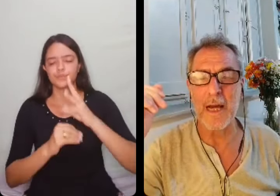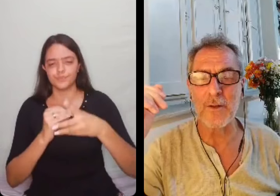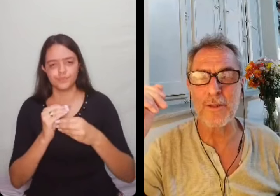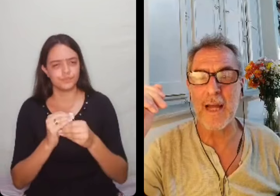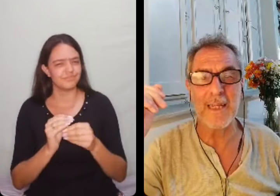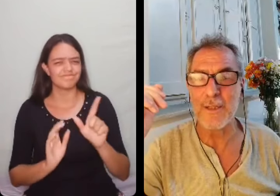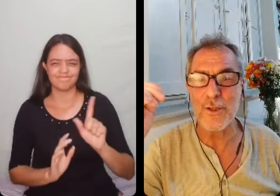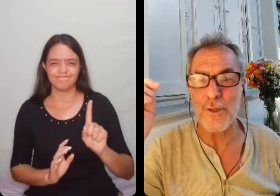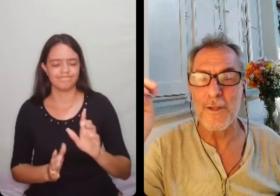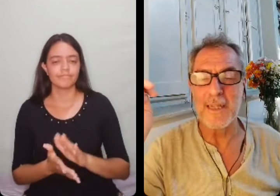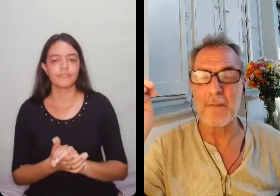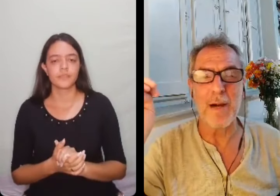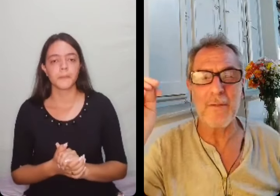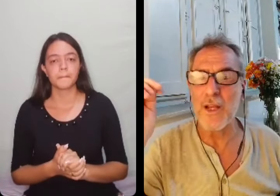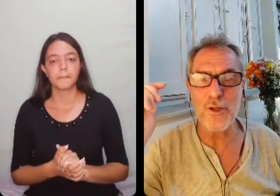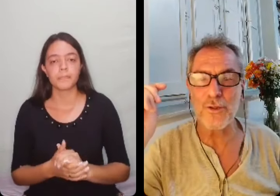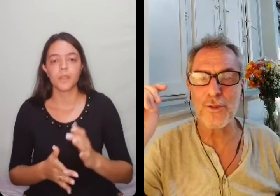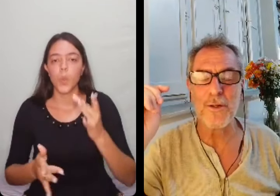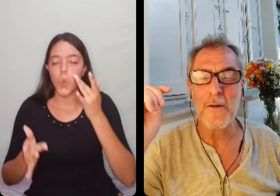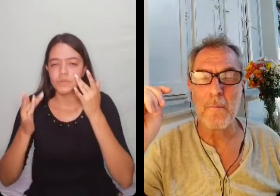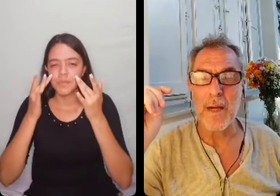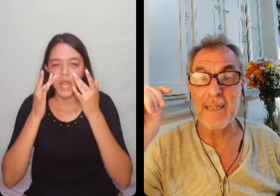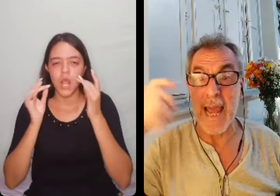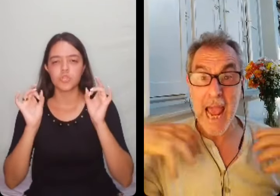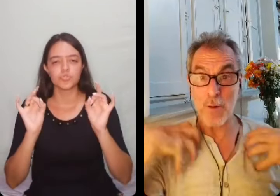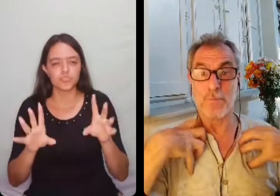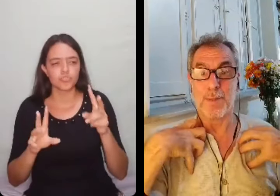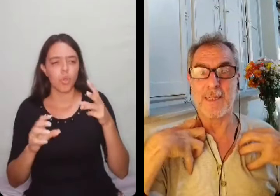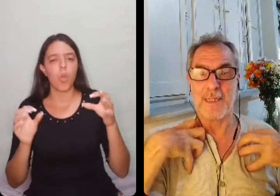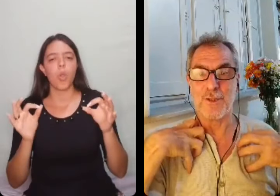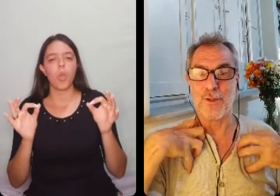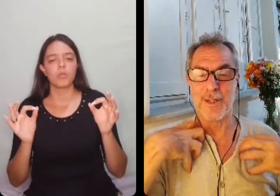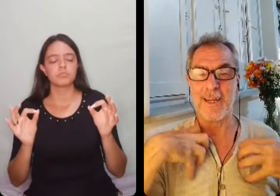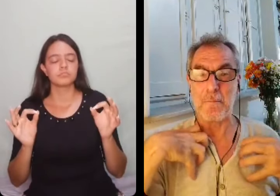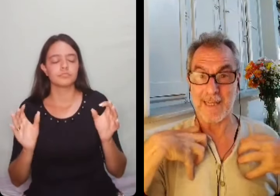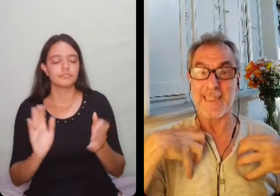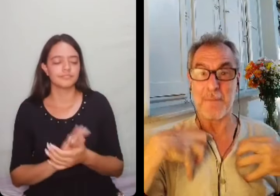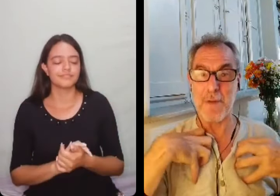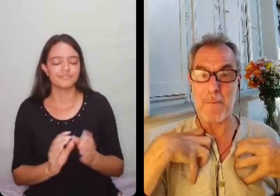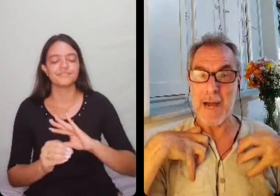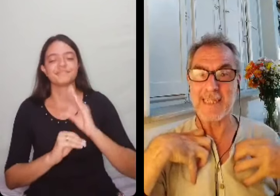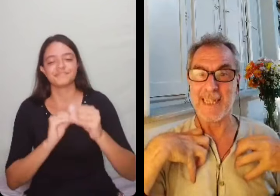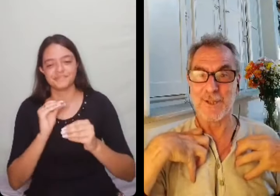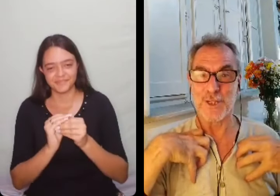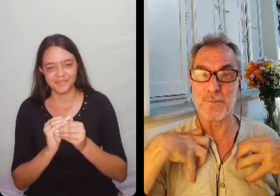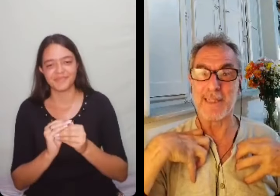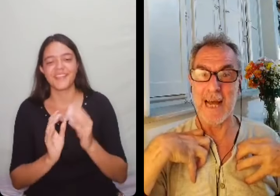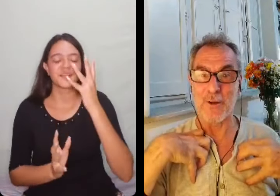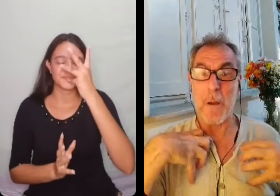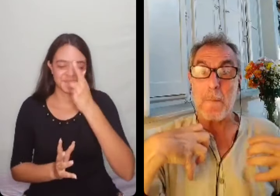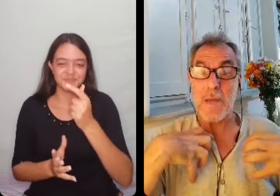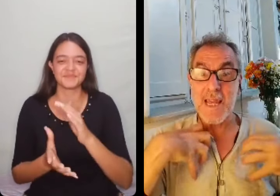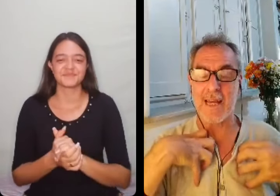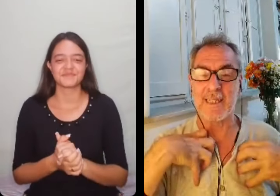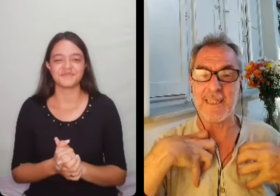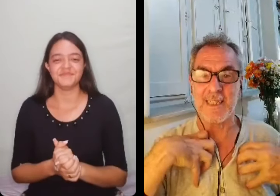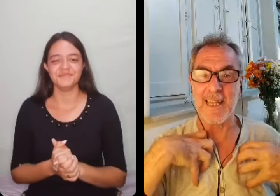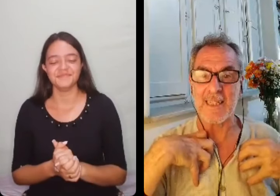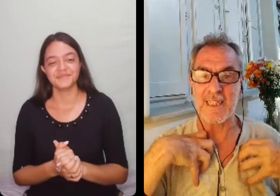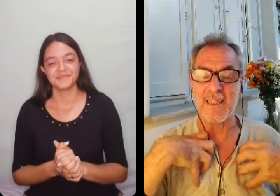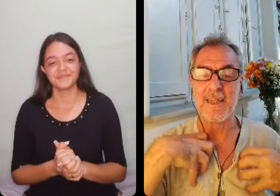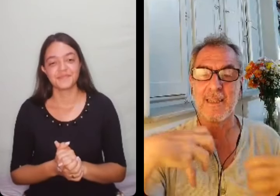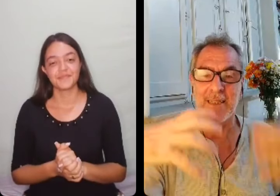Acho que o espetáculo está lindo, está maravilhoso. Mas eu preciso participar mais dentro do espetáculo. A minha